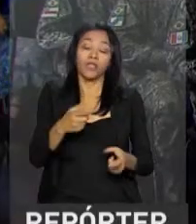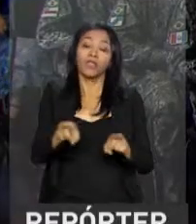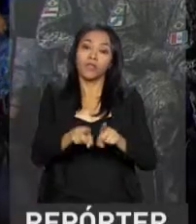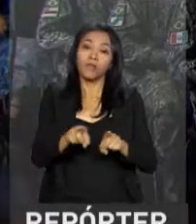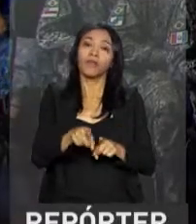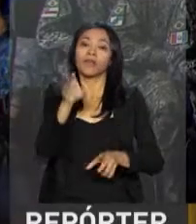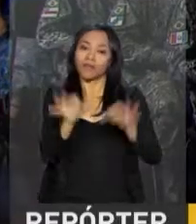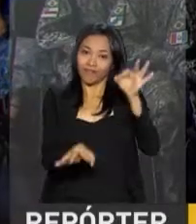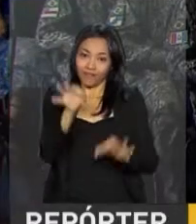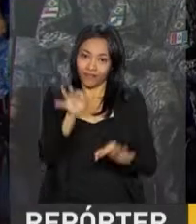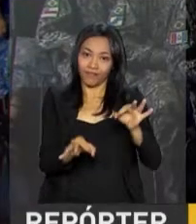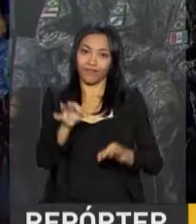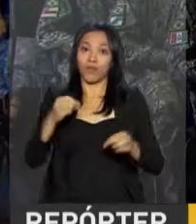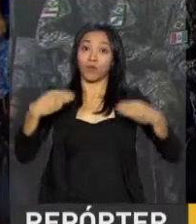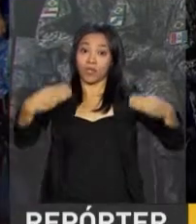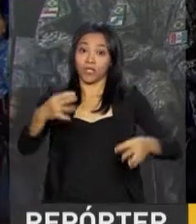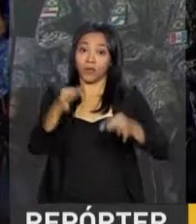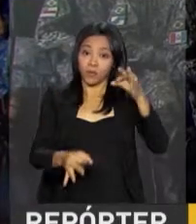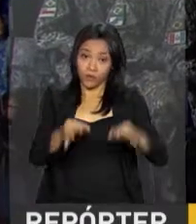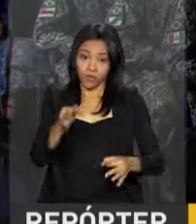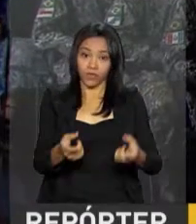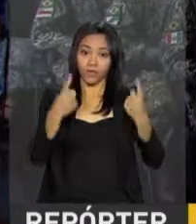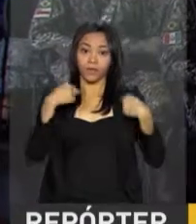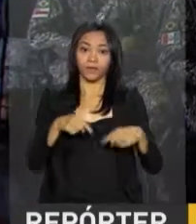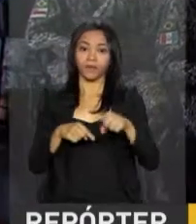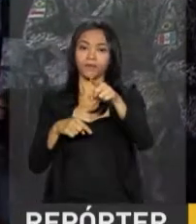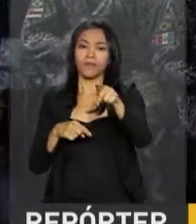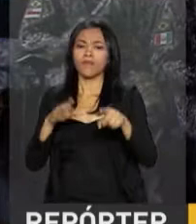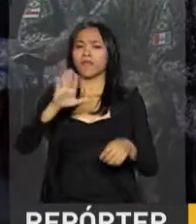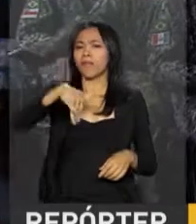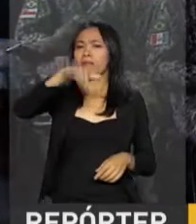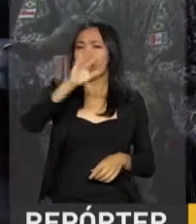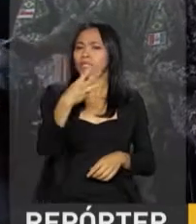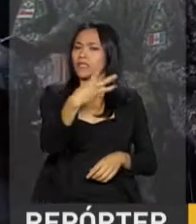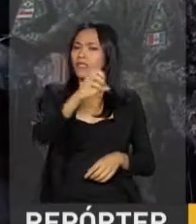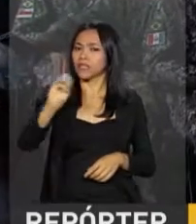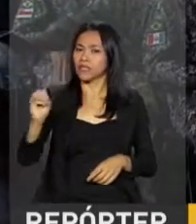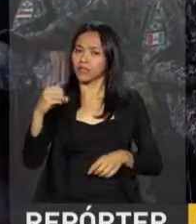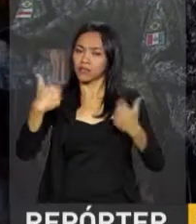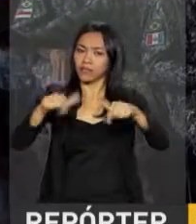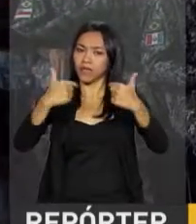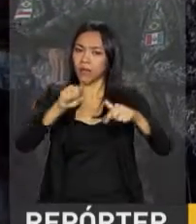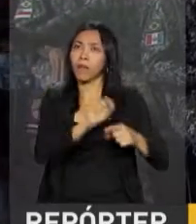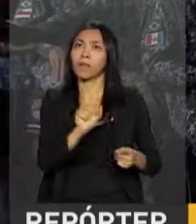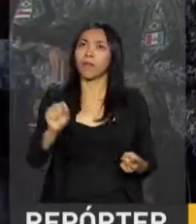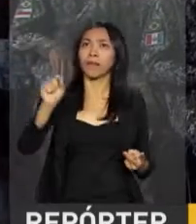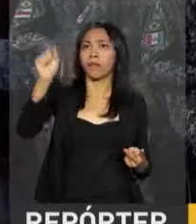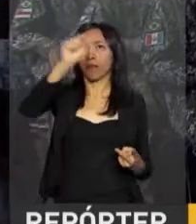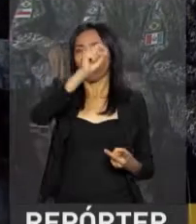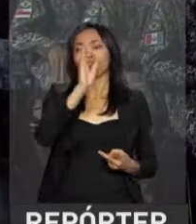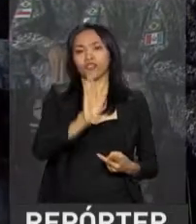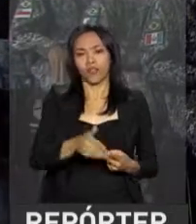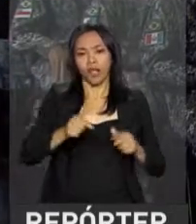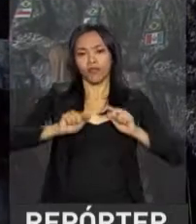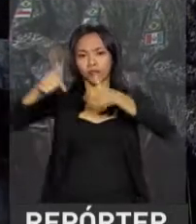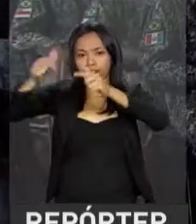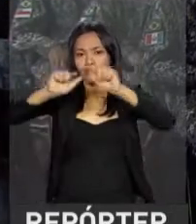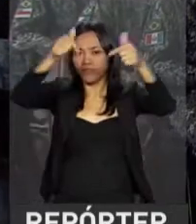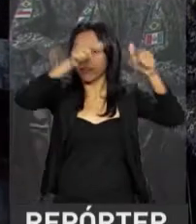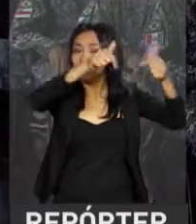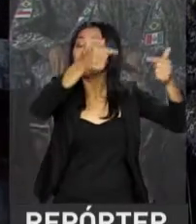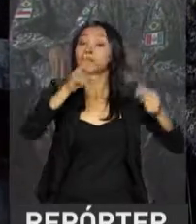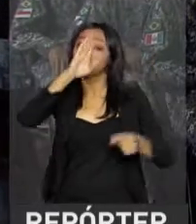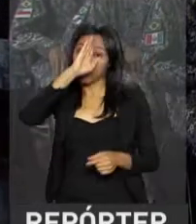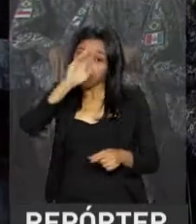anos a força nacional de segurança pública desenvolveu mais de 300 operações em todas as regiões do país inclusive em áreas